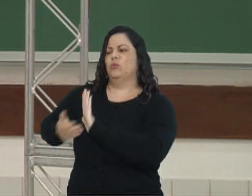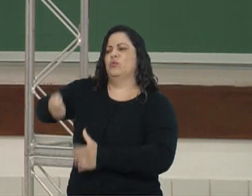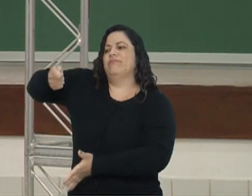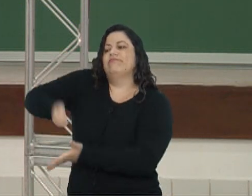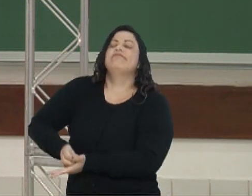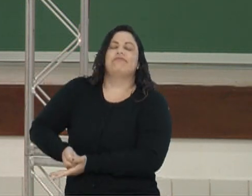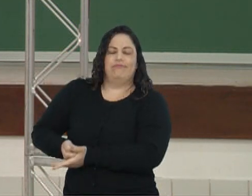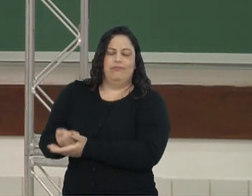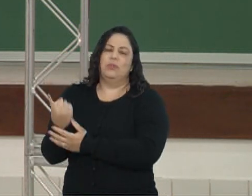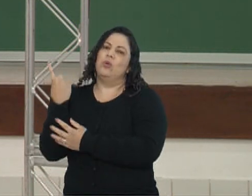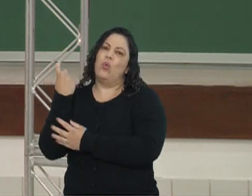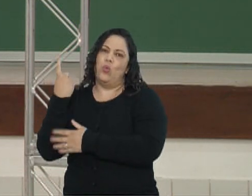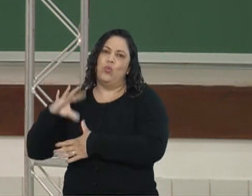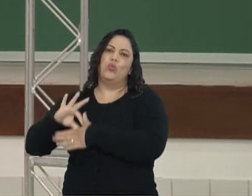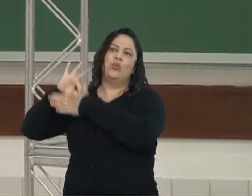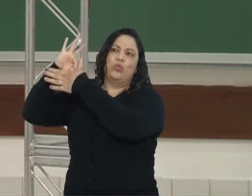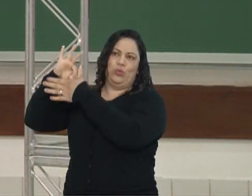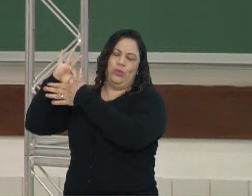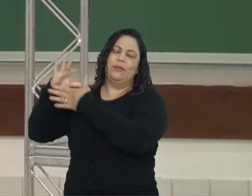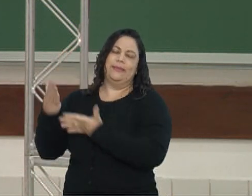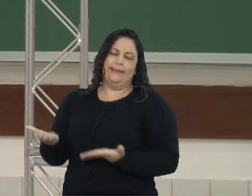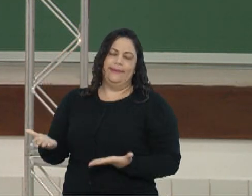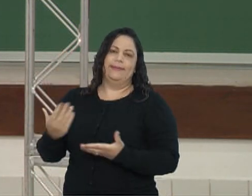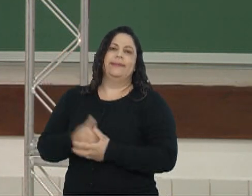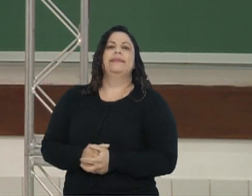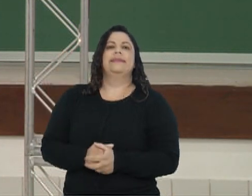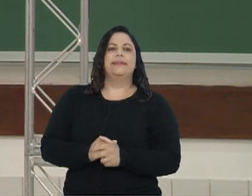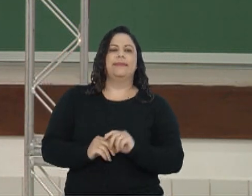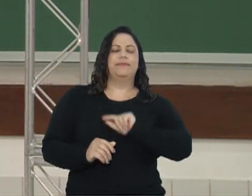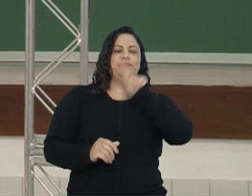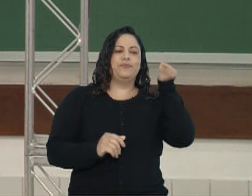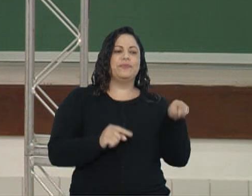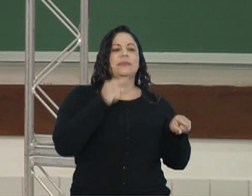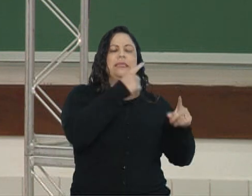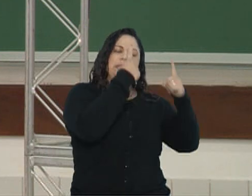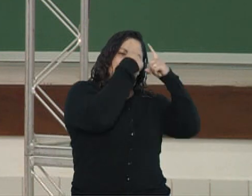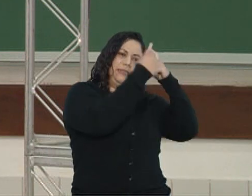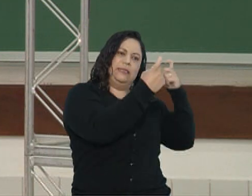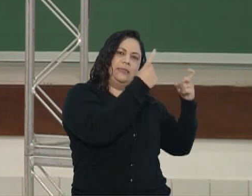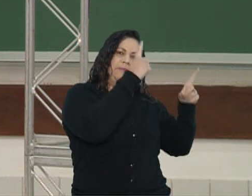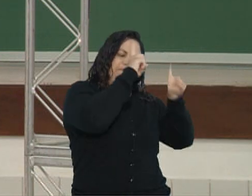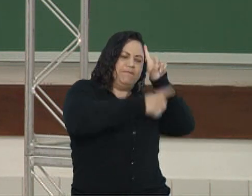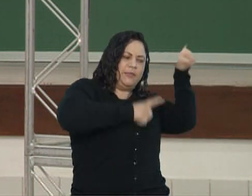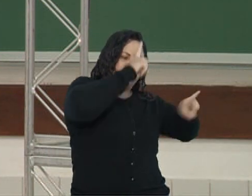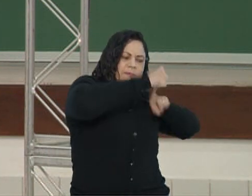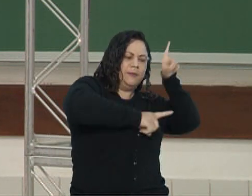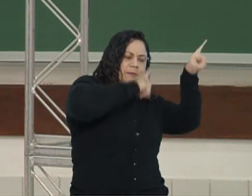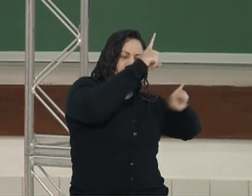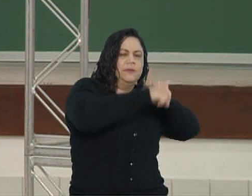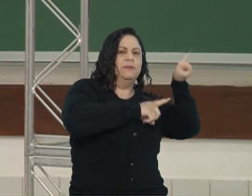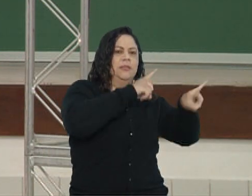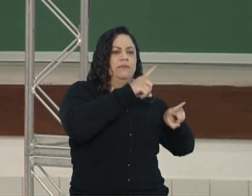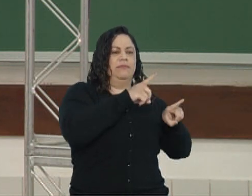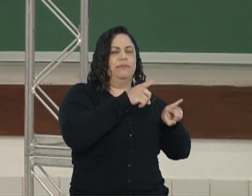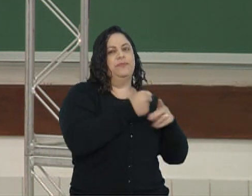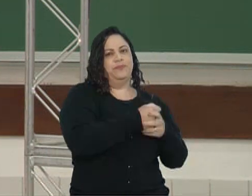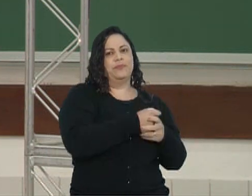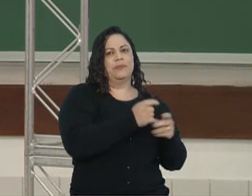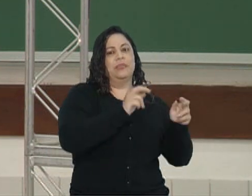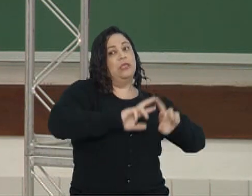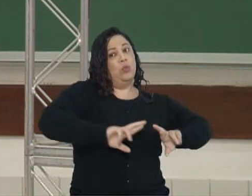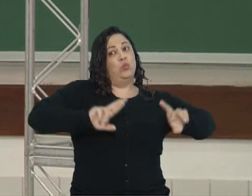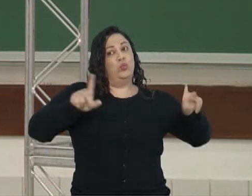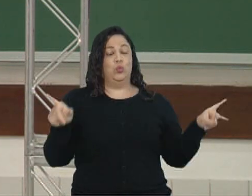imposta mesmo e retirada do poder executivo, mas não com toda aquela ideologia que se tem no outro